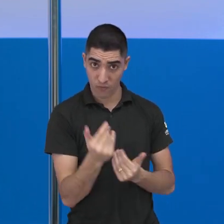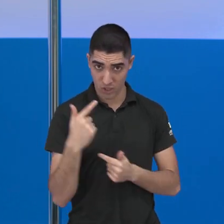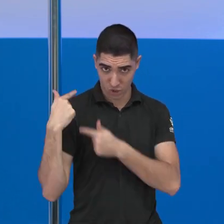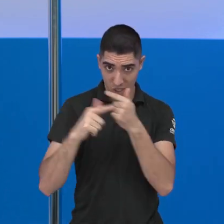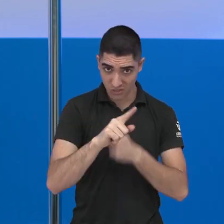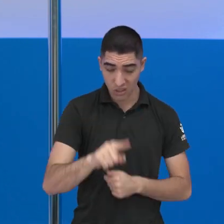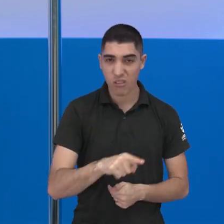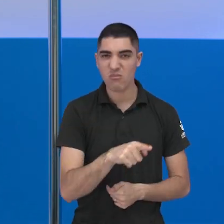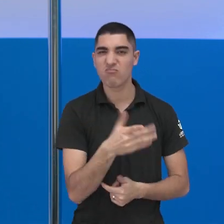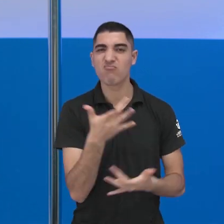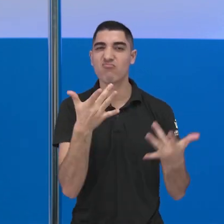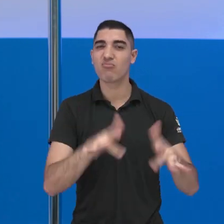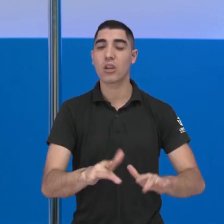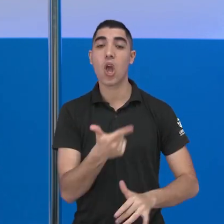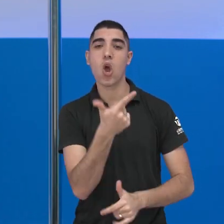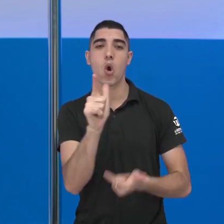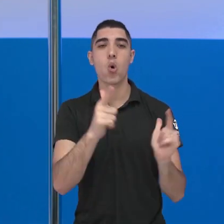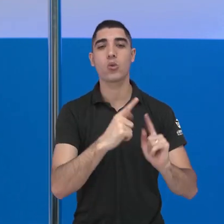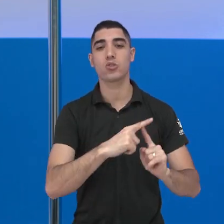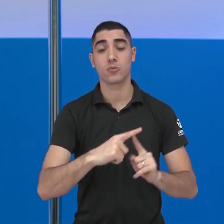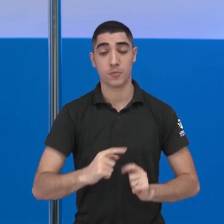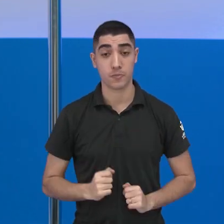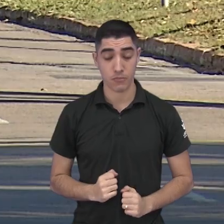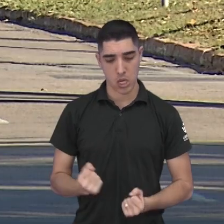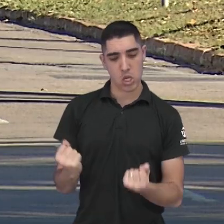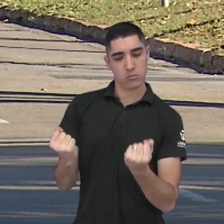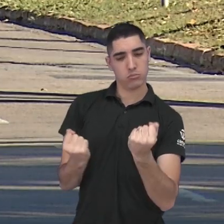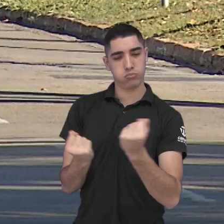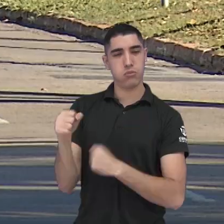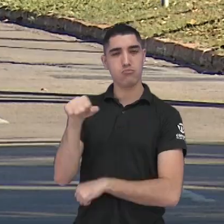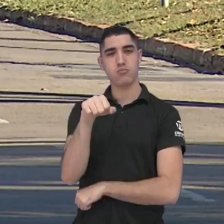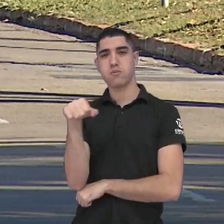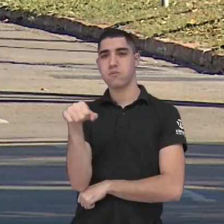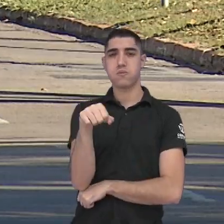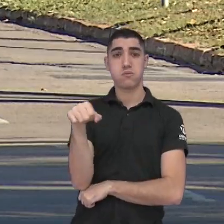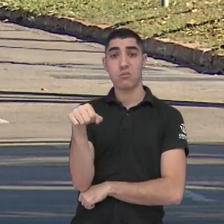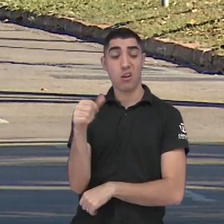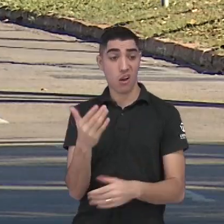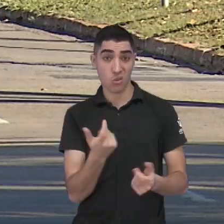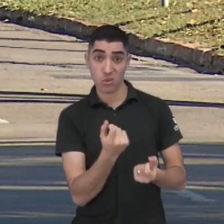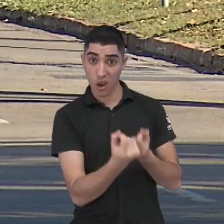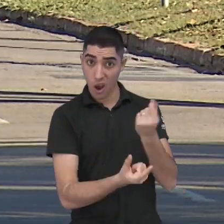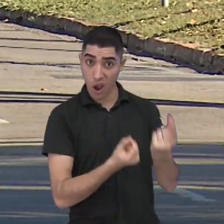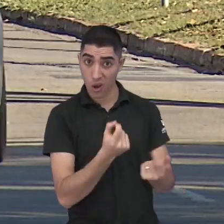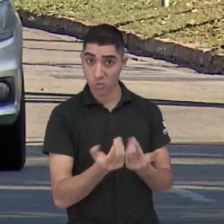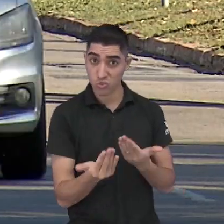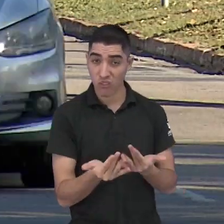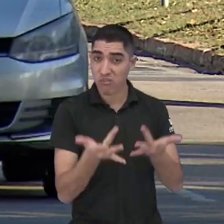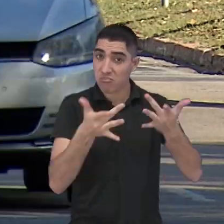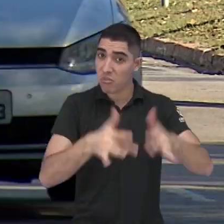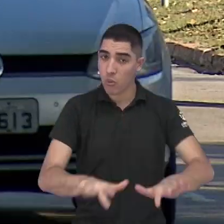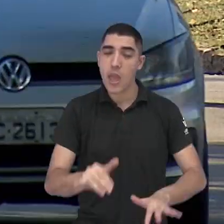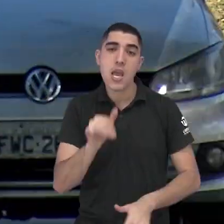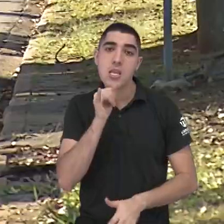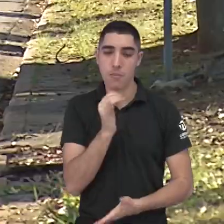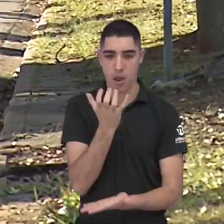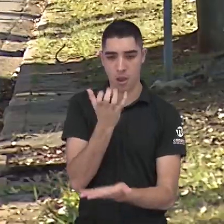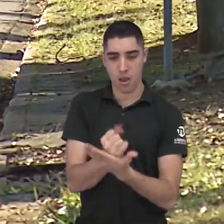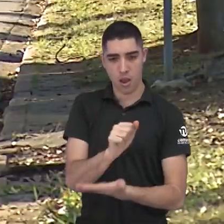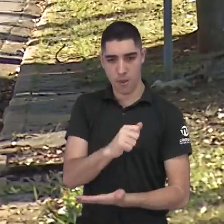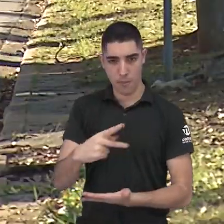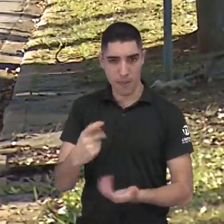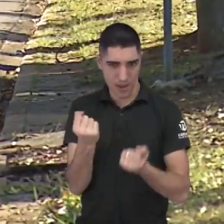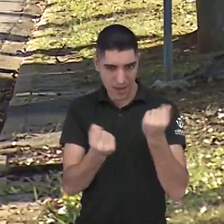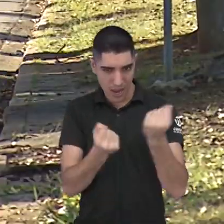tem optado por outros meios de transporte. Dirigir é um hábito que tem ficado distante de alguns jovens.